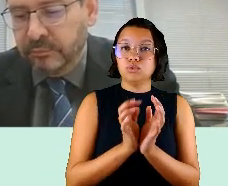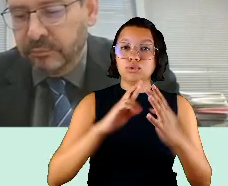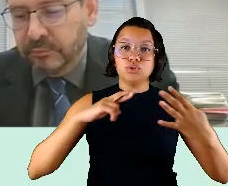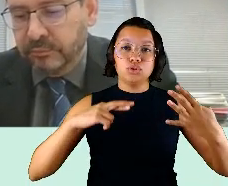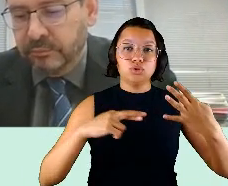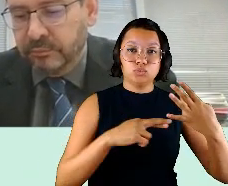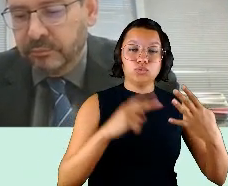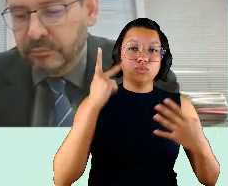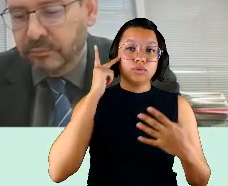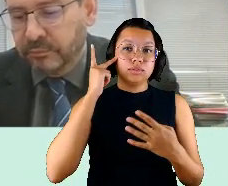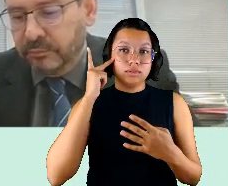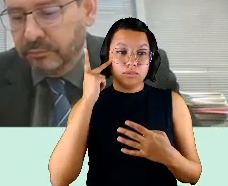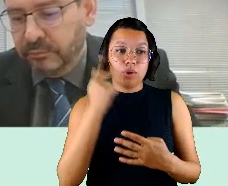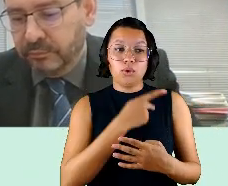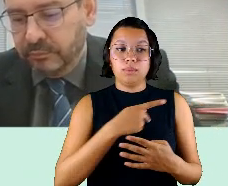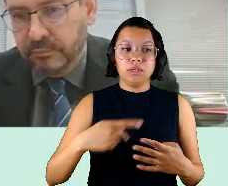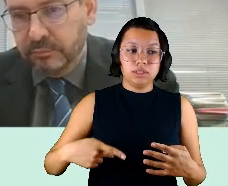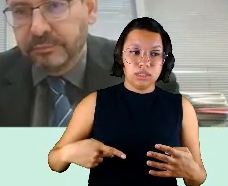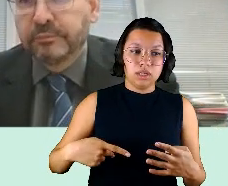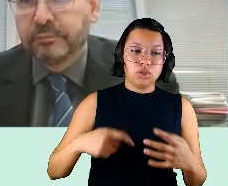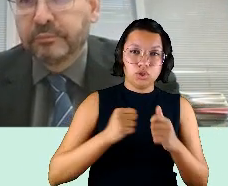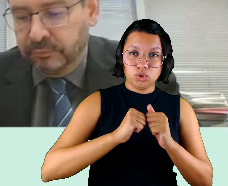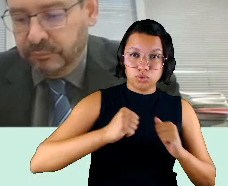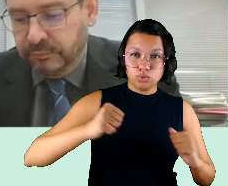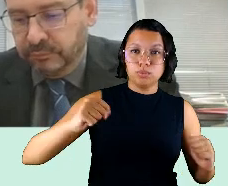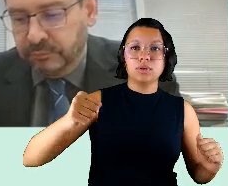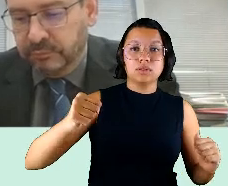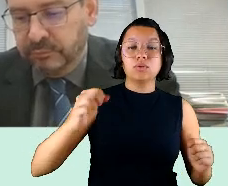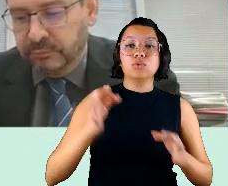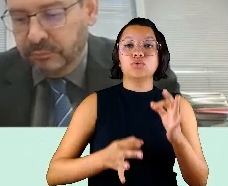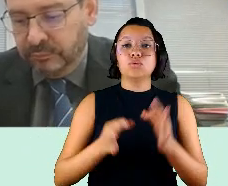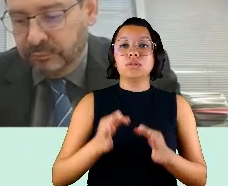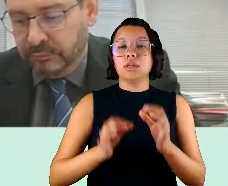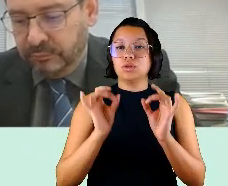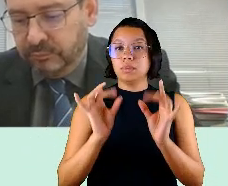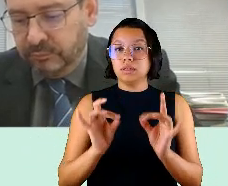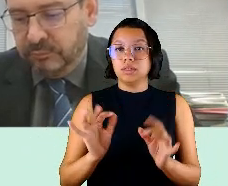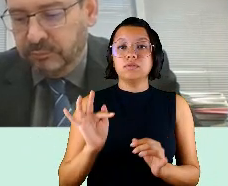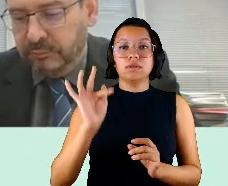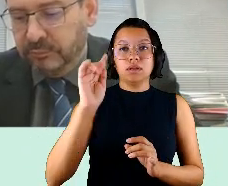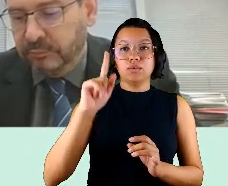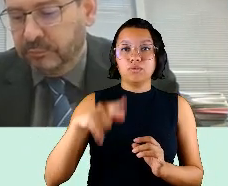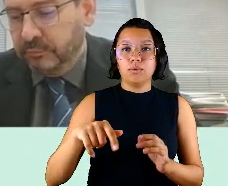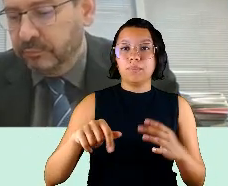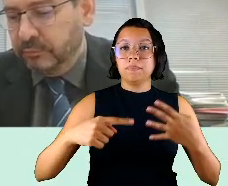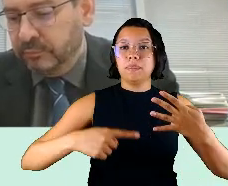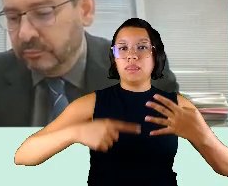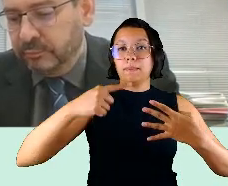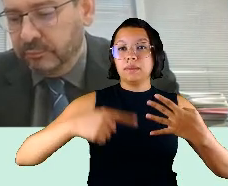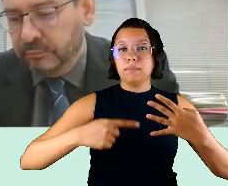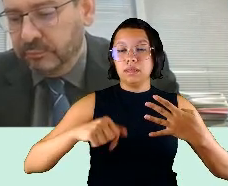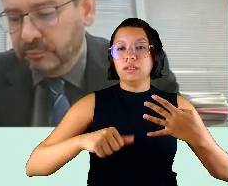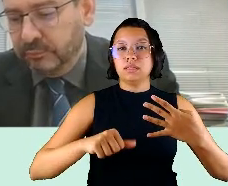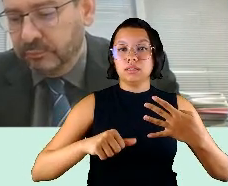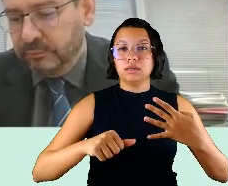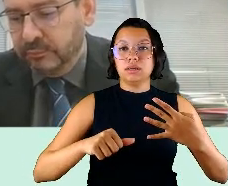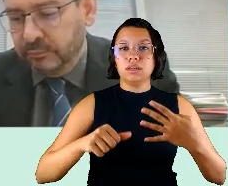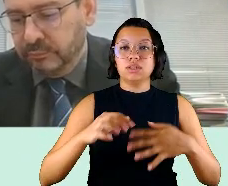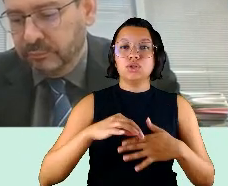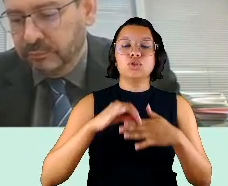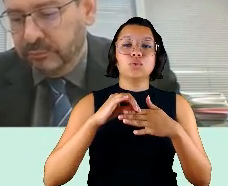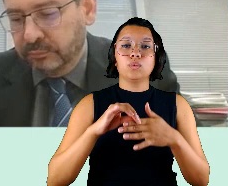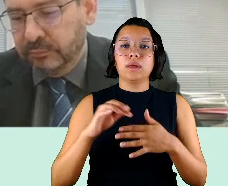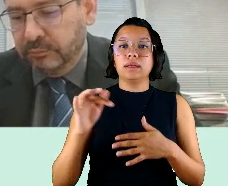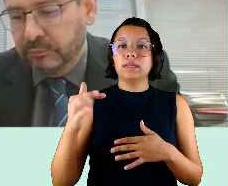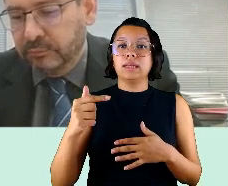presidiu a Comissão de Expansão dos Juizados Especiais Federais, foi, na primeira instância, titular da 7ª Vara